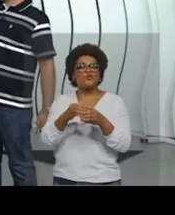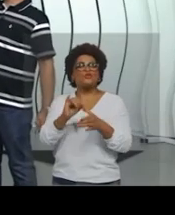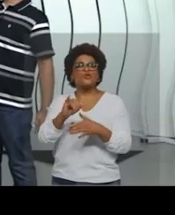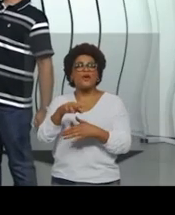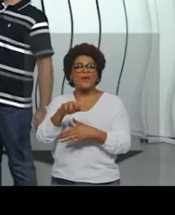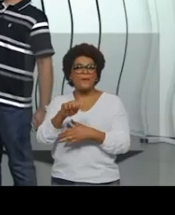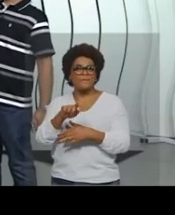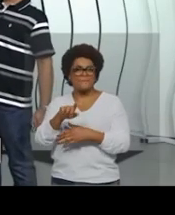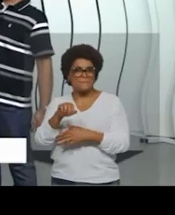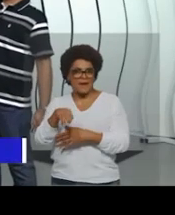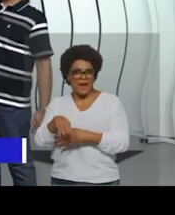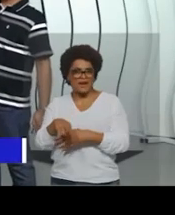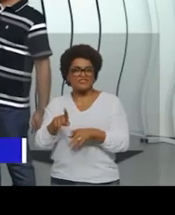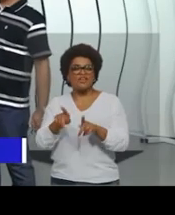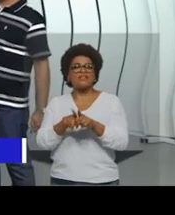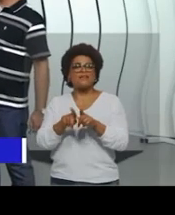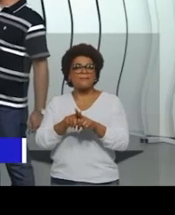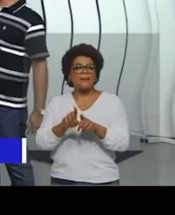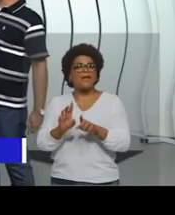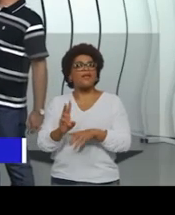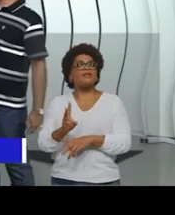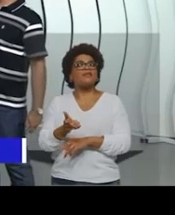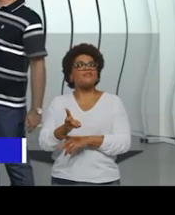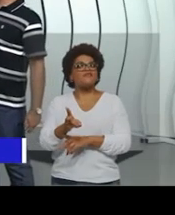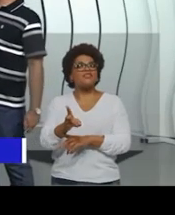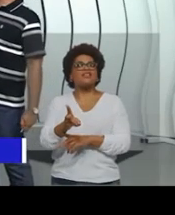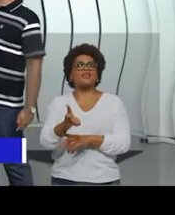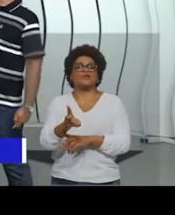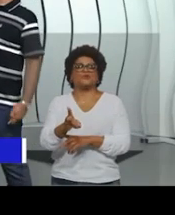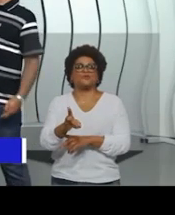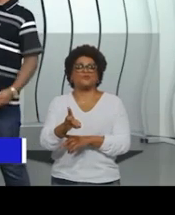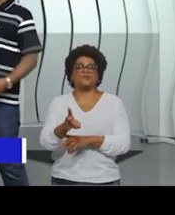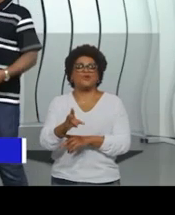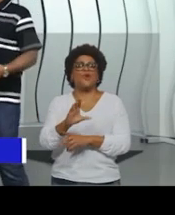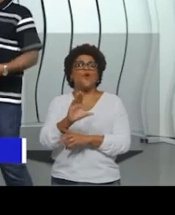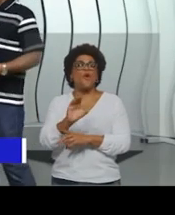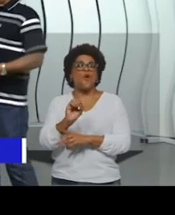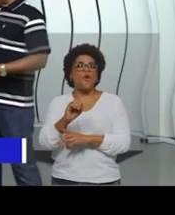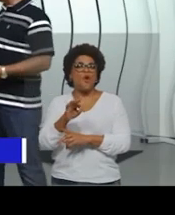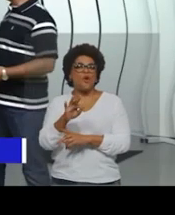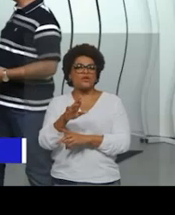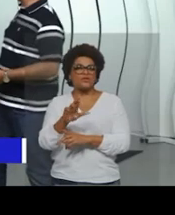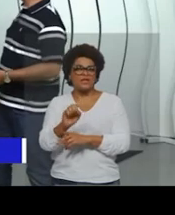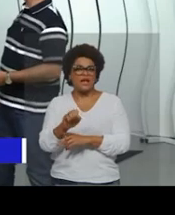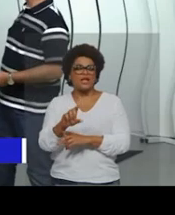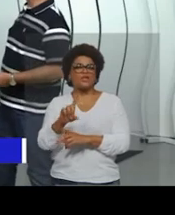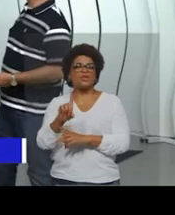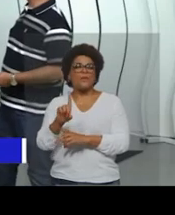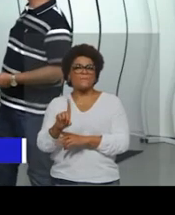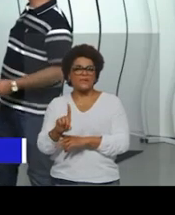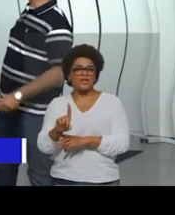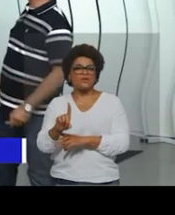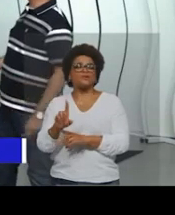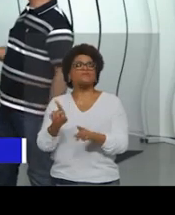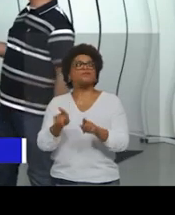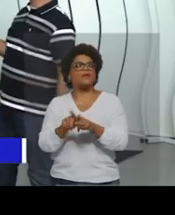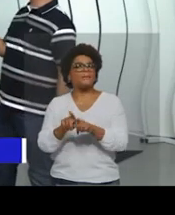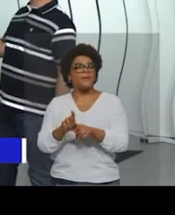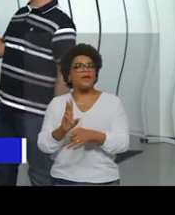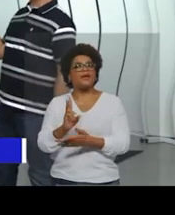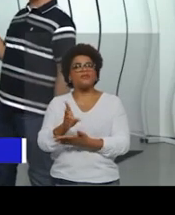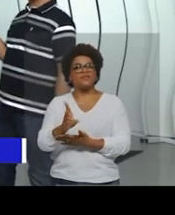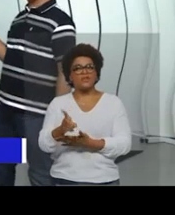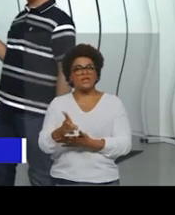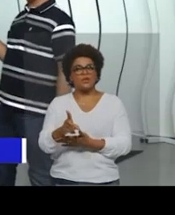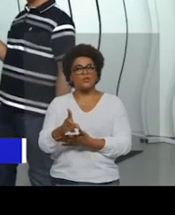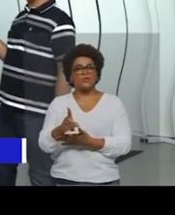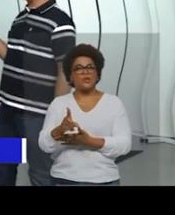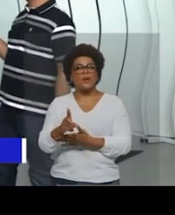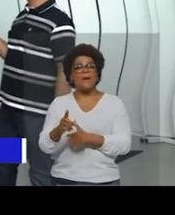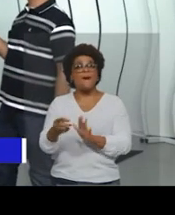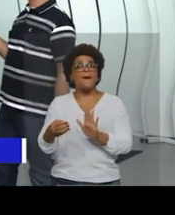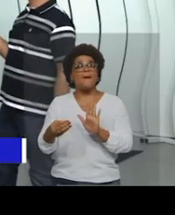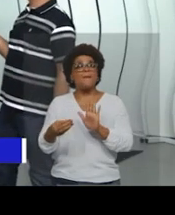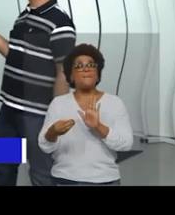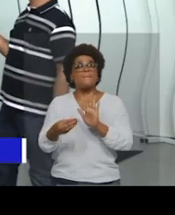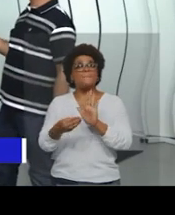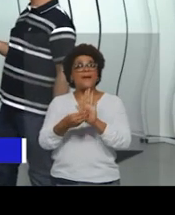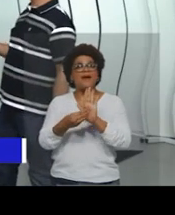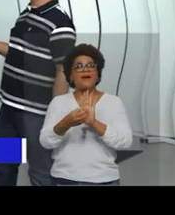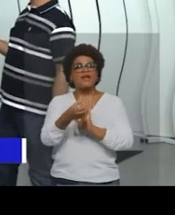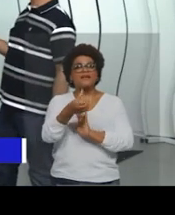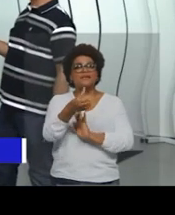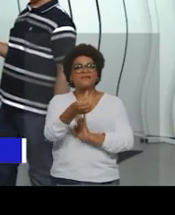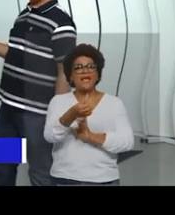por sinal. O contradomínio também é infinito. Então, nós marcamos 6 pontos para a gente conseguir visualizar o formato de um